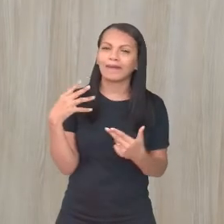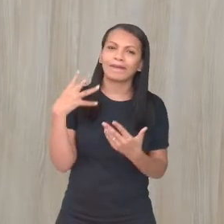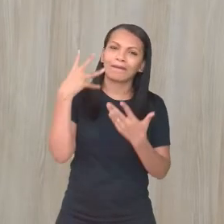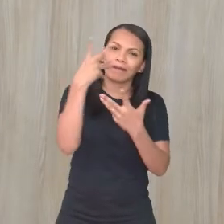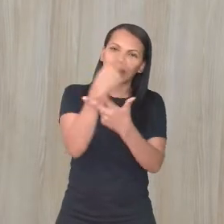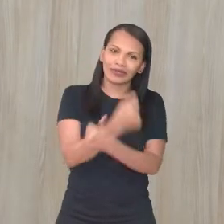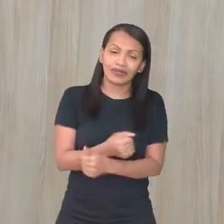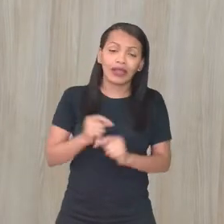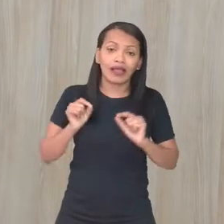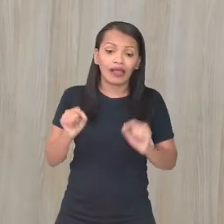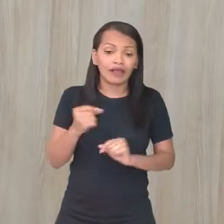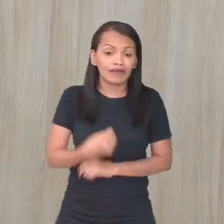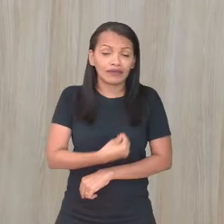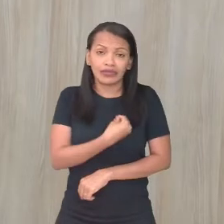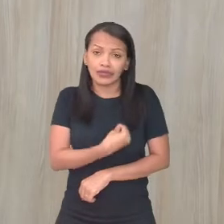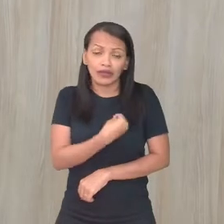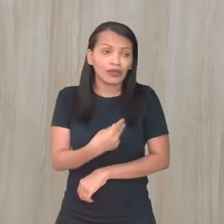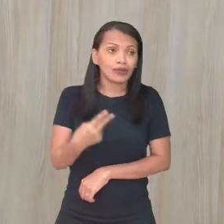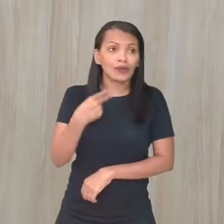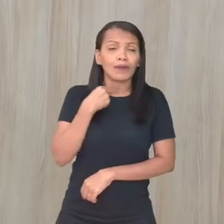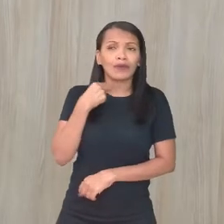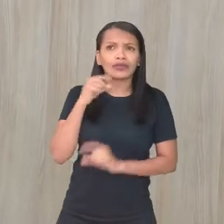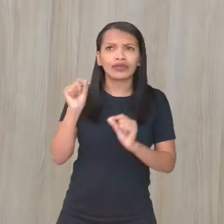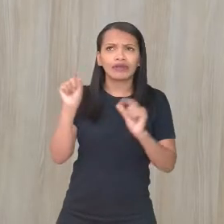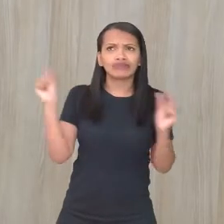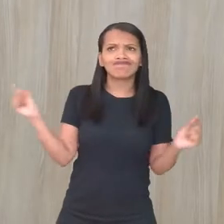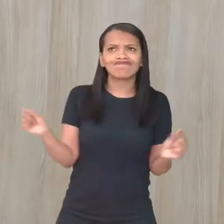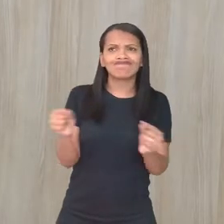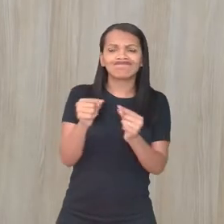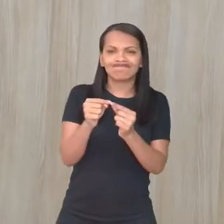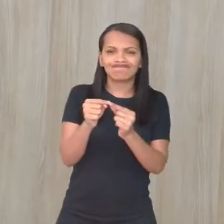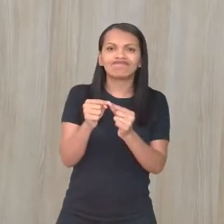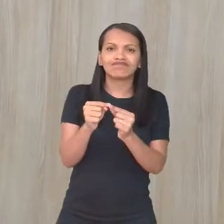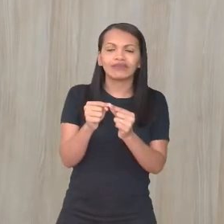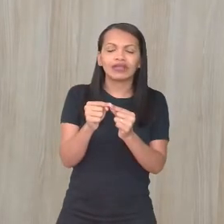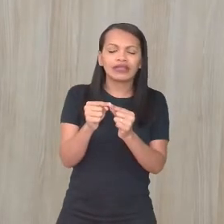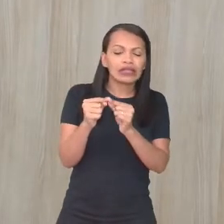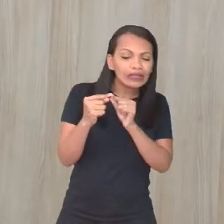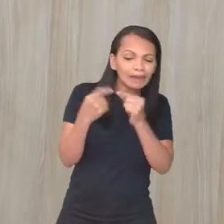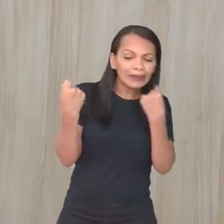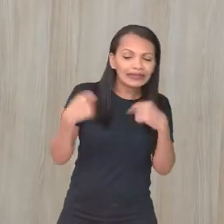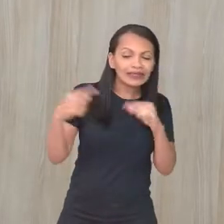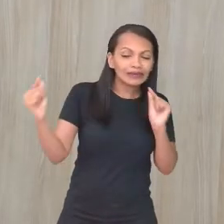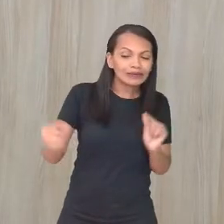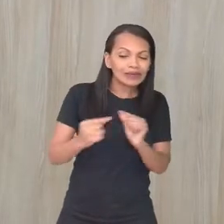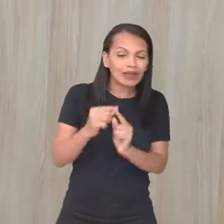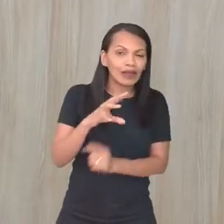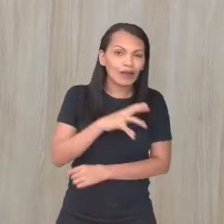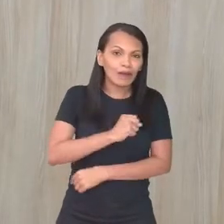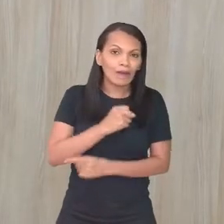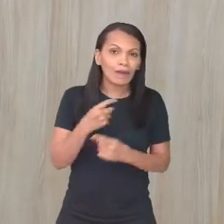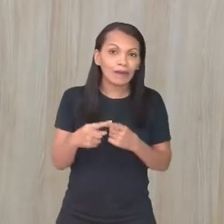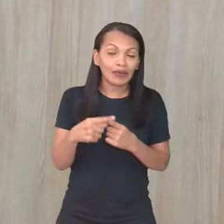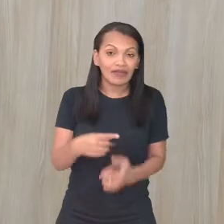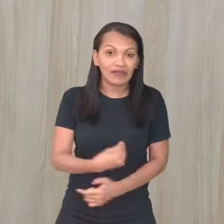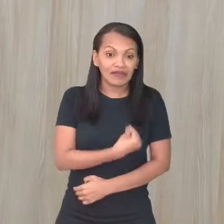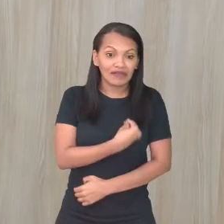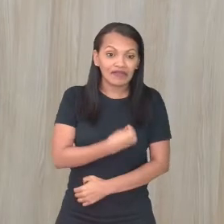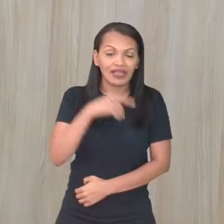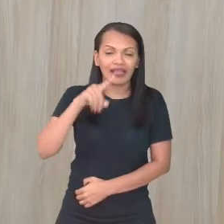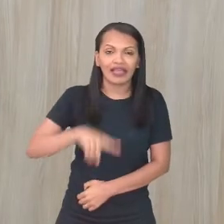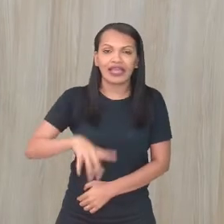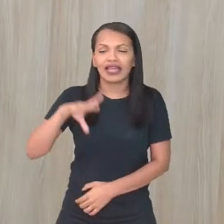respeito da vida, a gente não pode desconectar essa vida ao amor. Porque viver é amar, né? E